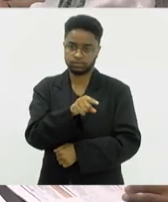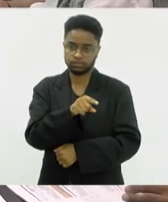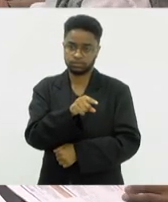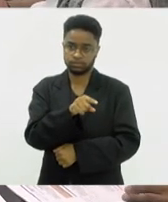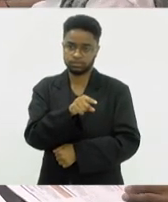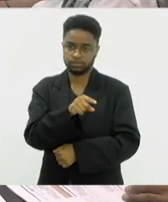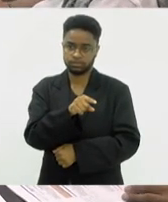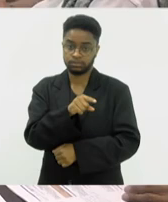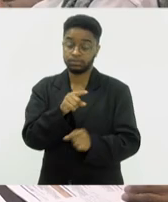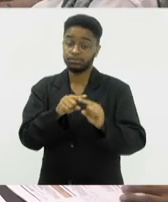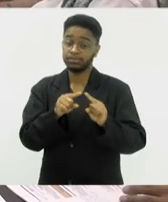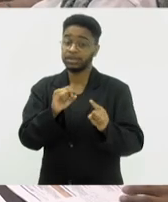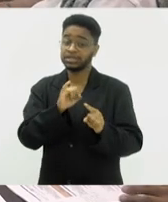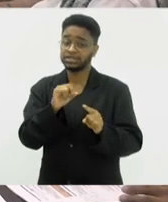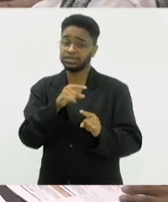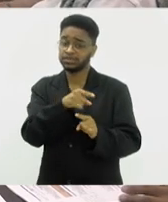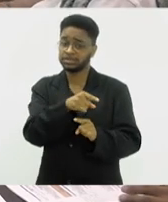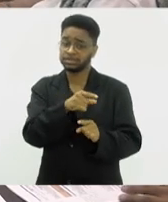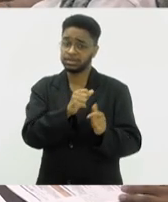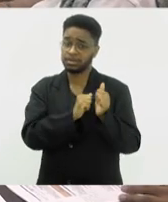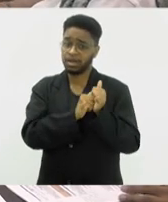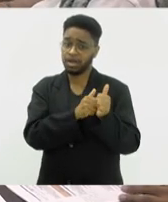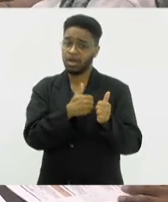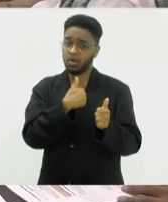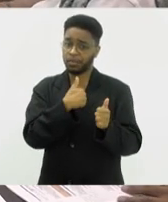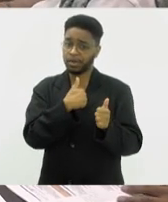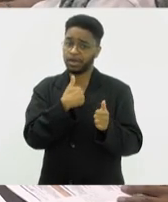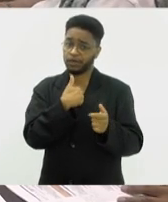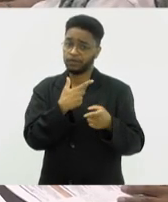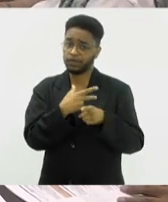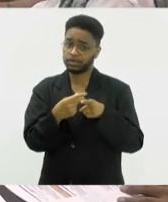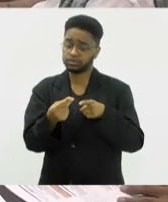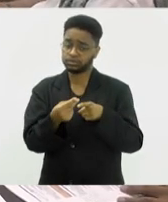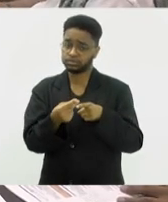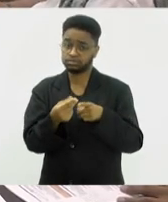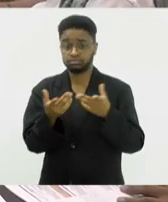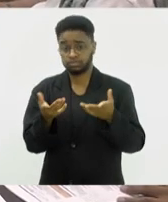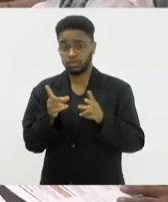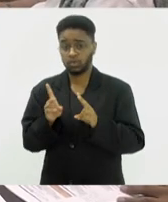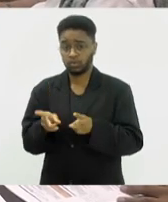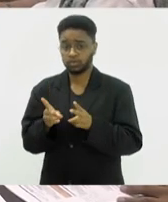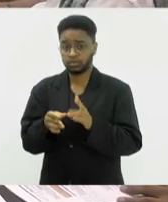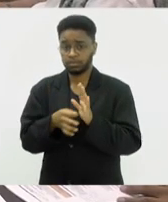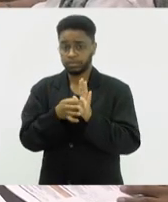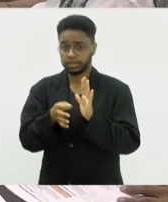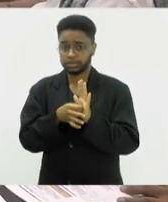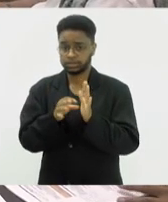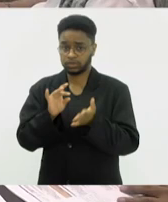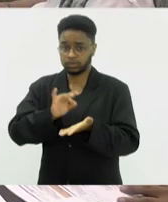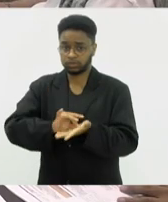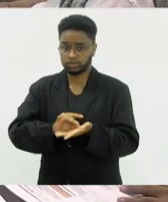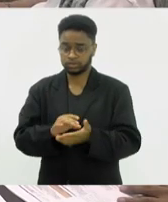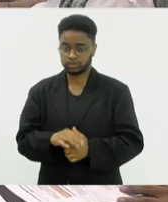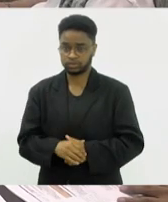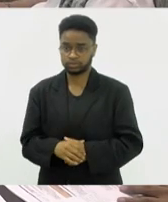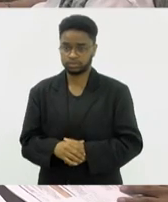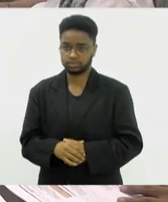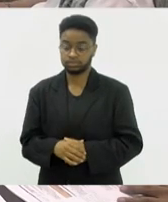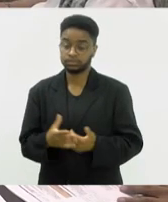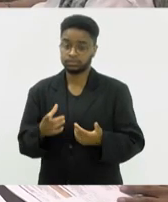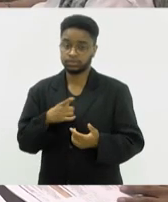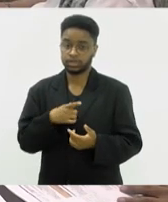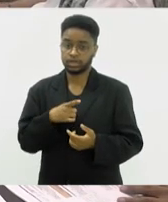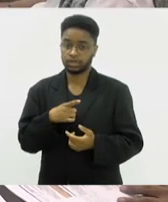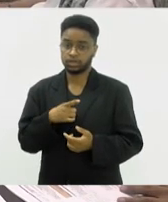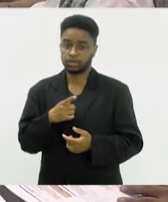se você me acompanhar, eu ganho. Então, para manter o parecer original. Tá bom. Mas então tem 2